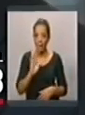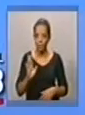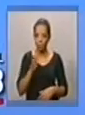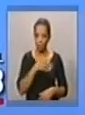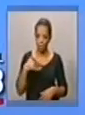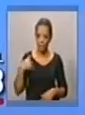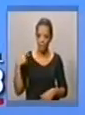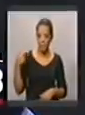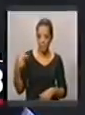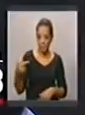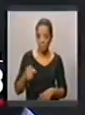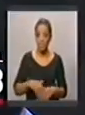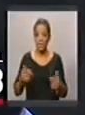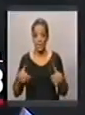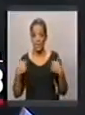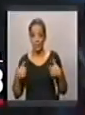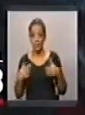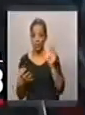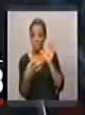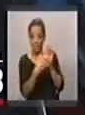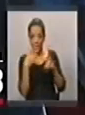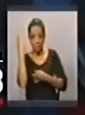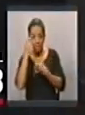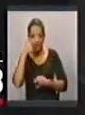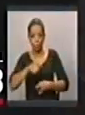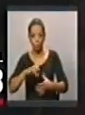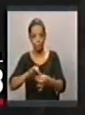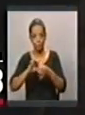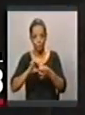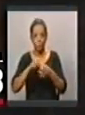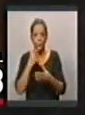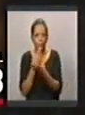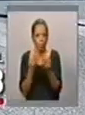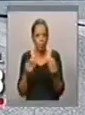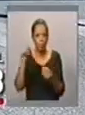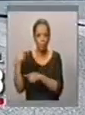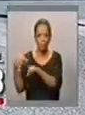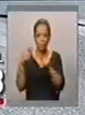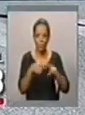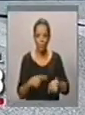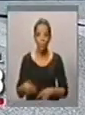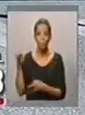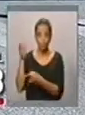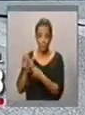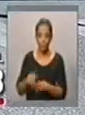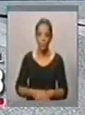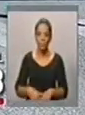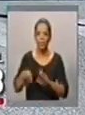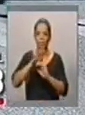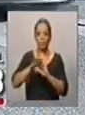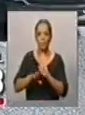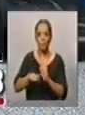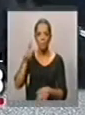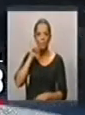a dia. As iniciativas da Nestlé a pensar nos colaboradores são muitas e muito variadas. Por exemplo, tem um programa de